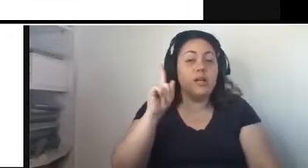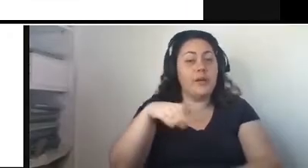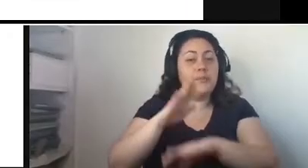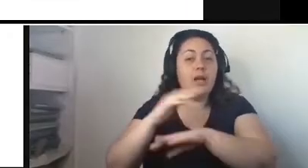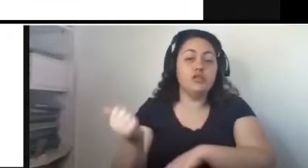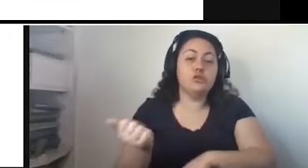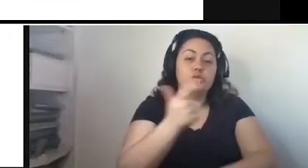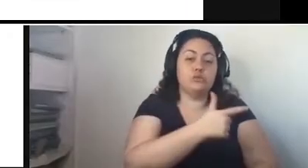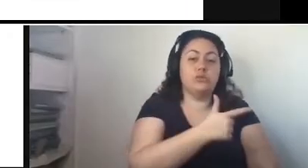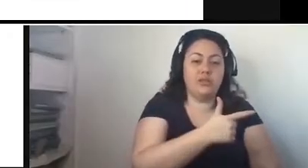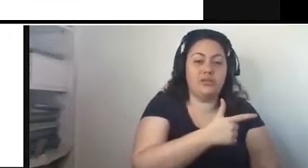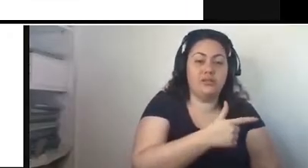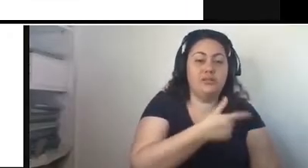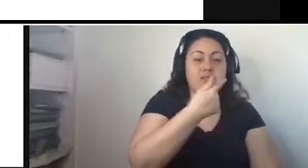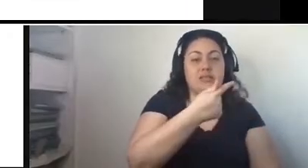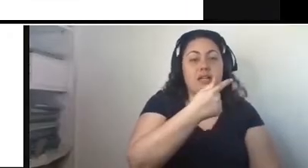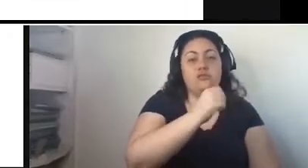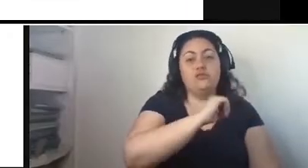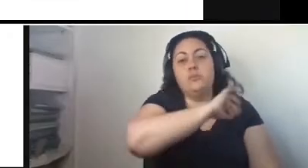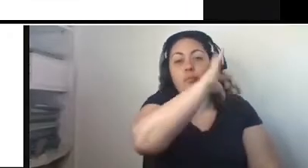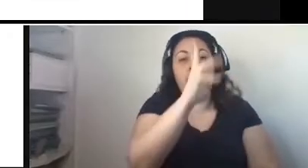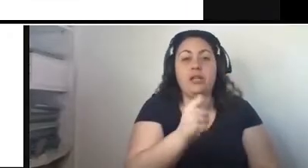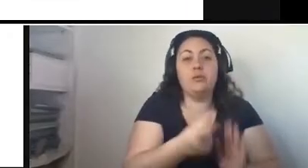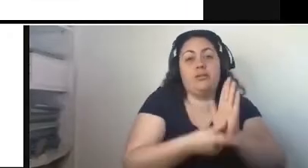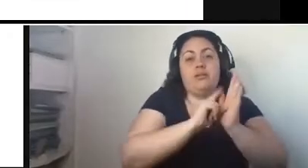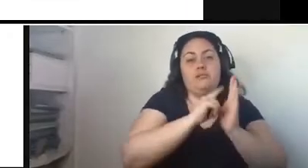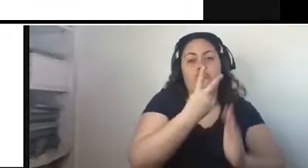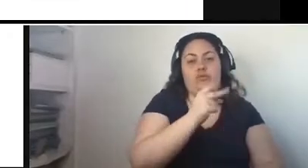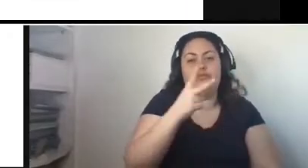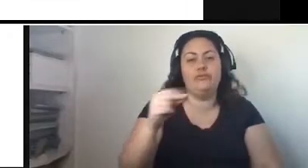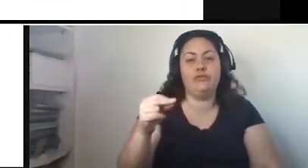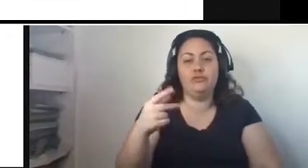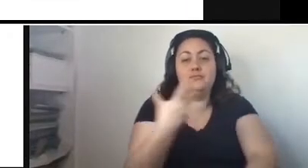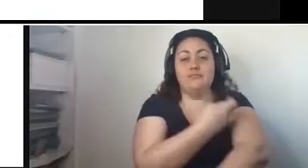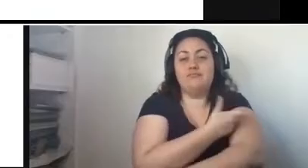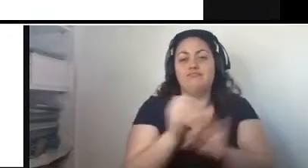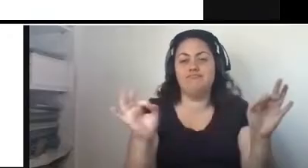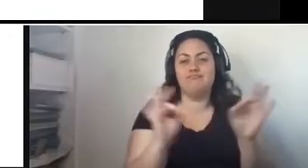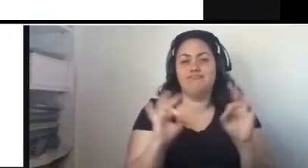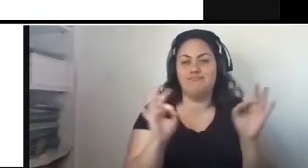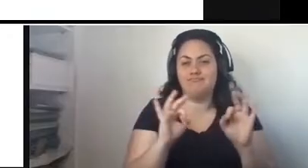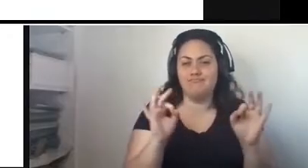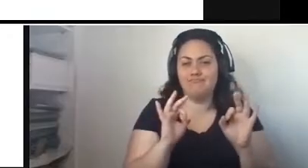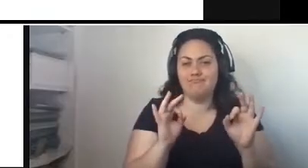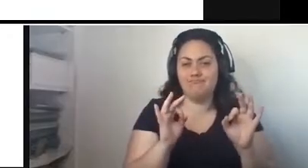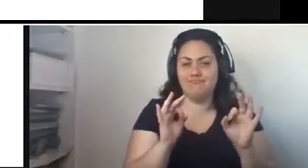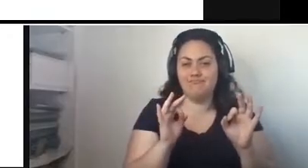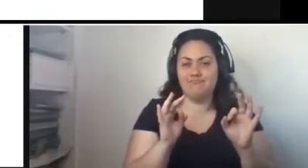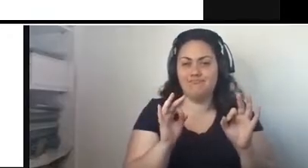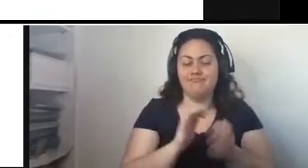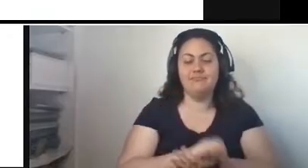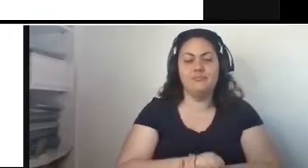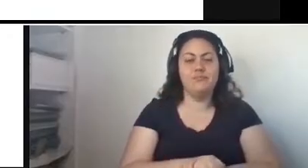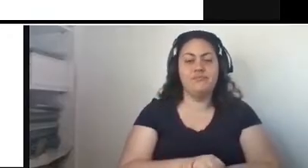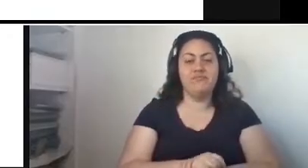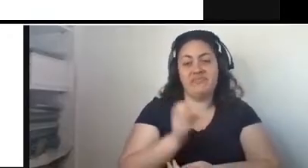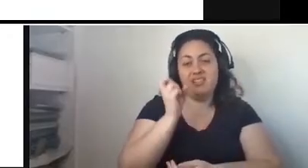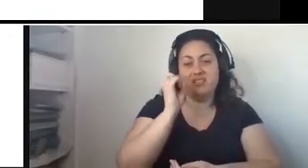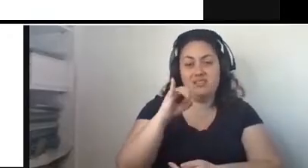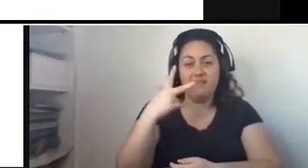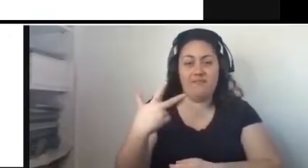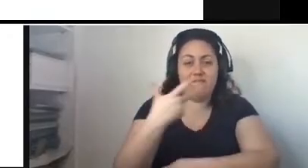milhões e 500 de casos que a gente teve em 2020. Se a vacina tiver